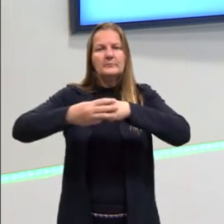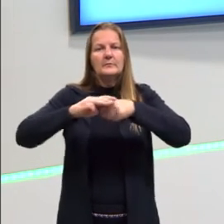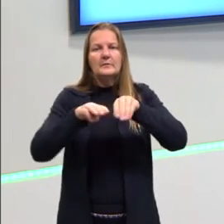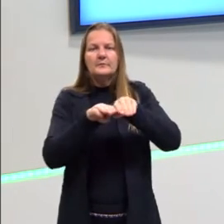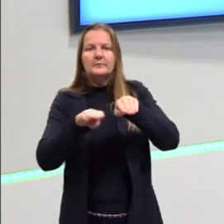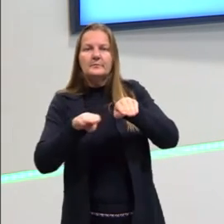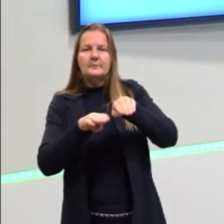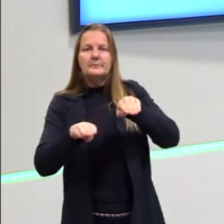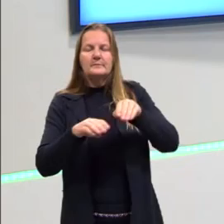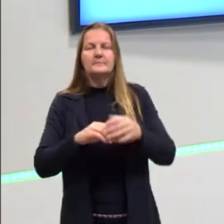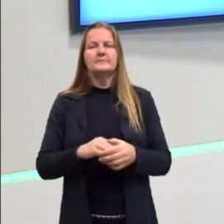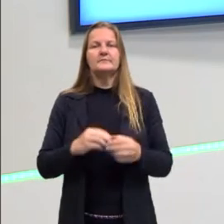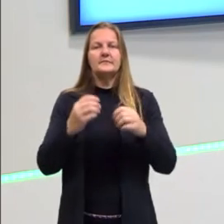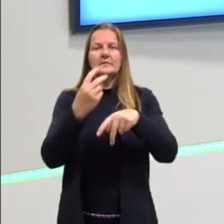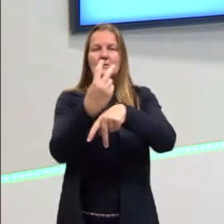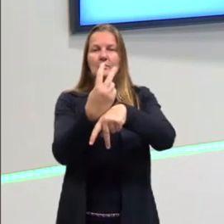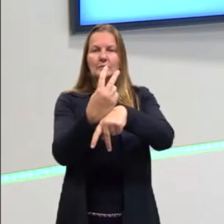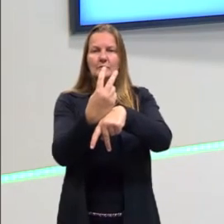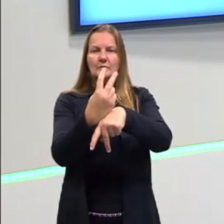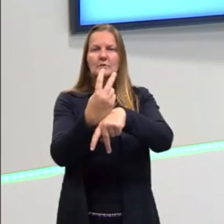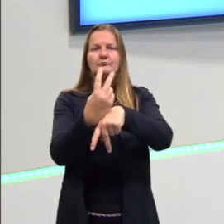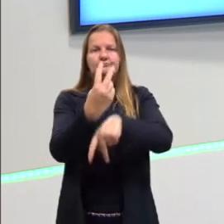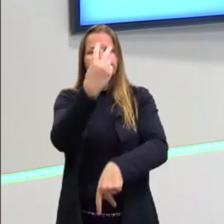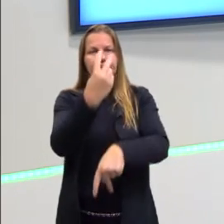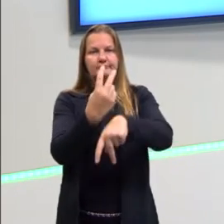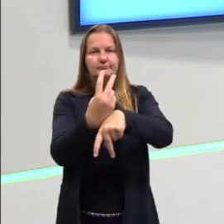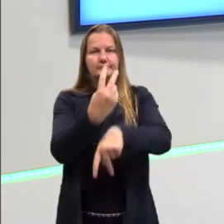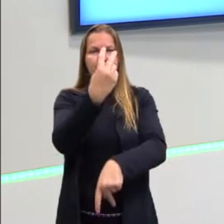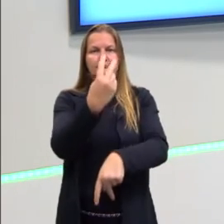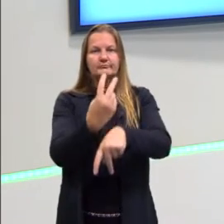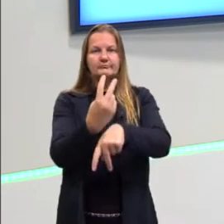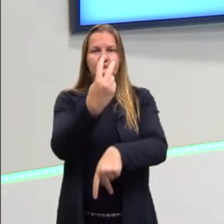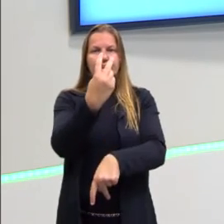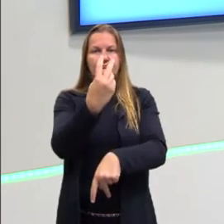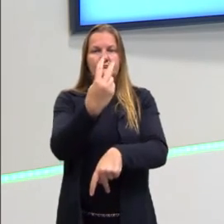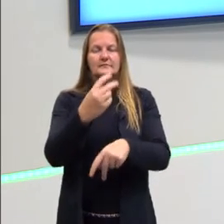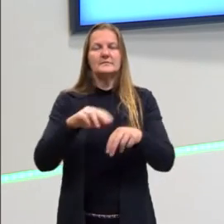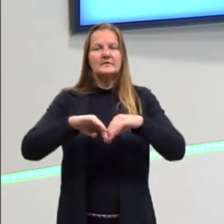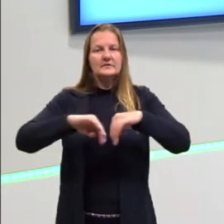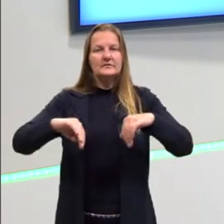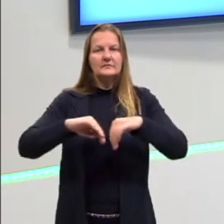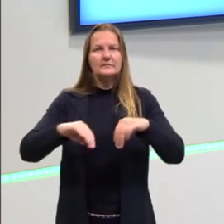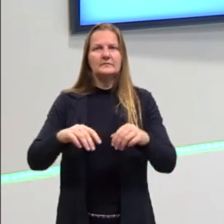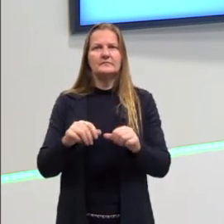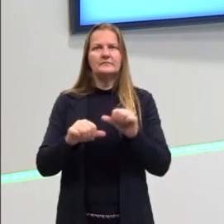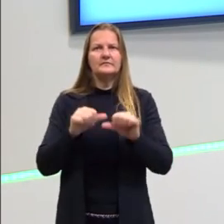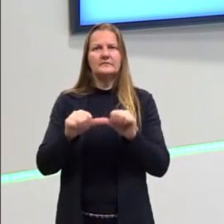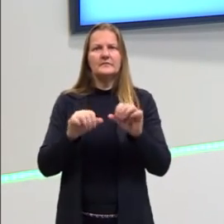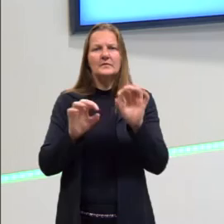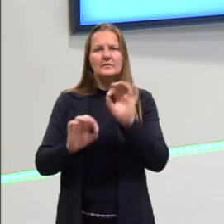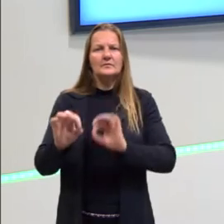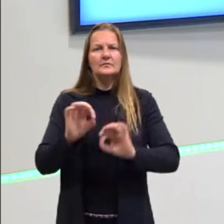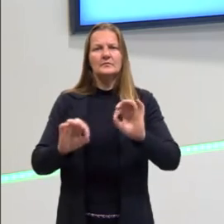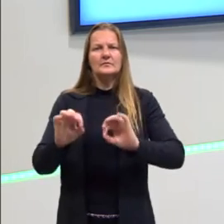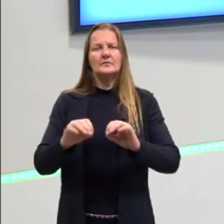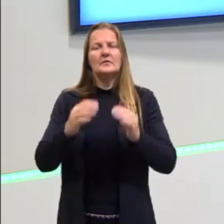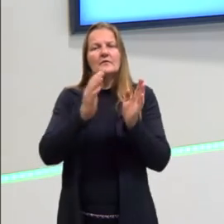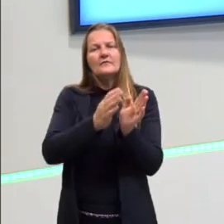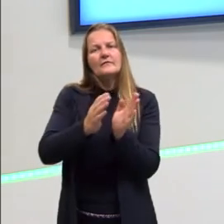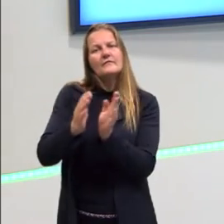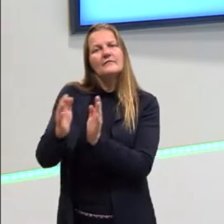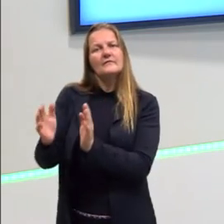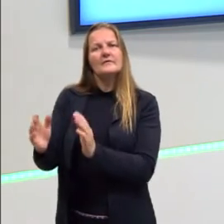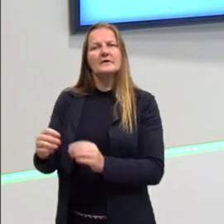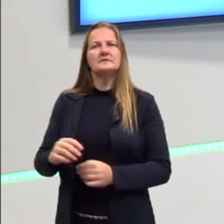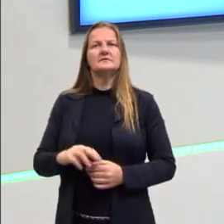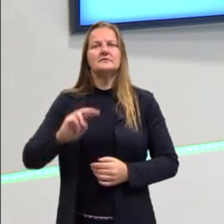aqui os cromossomos vão se separar porque vai ter uma nova tentativa de separação deles então eles vão se preparar para esta fase